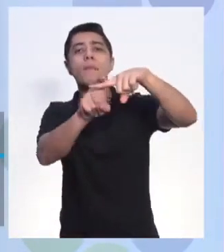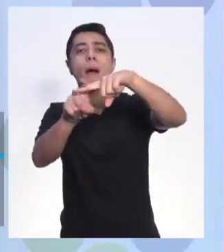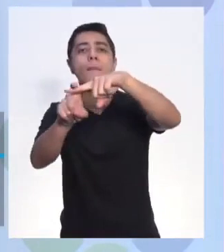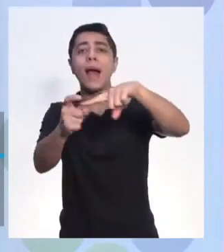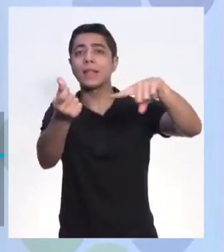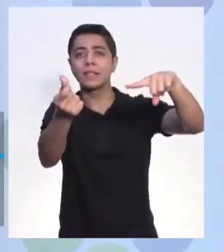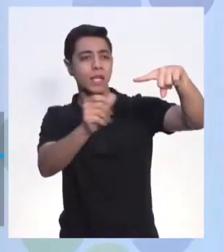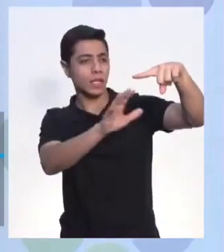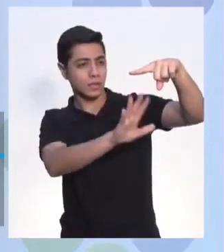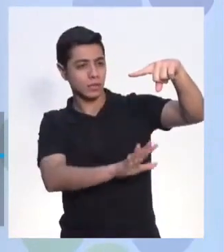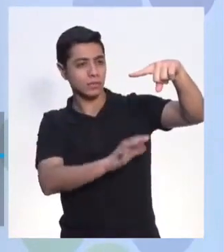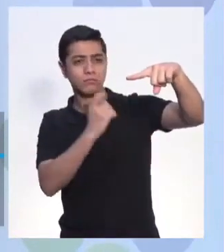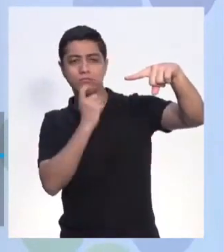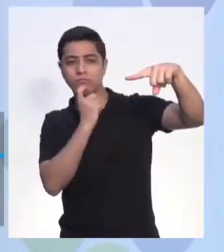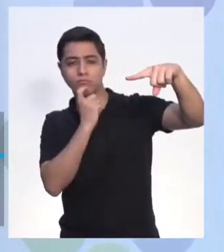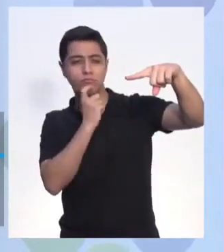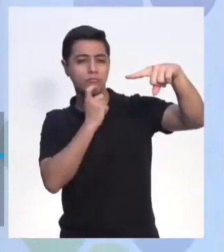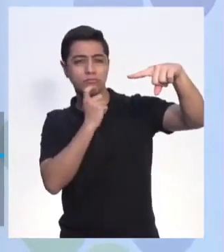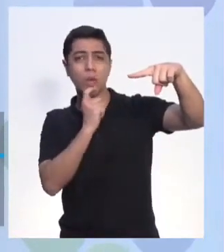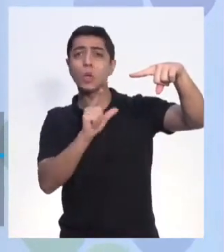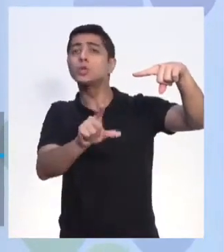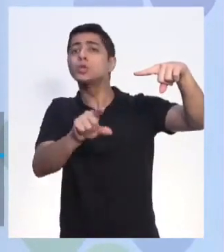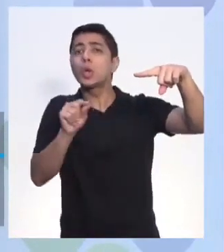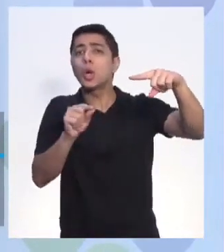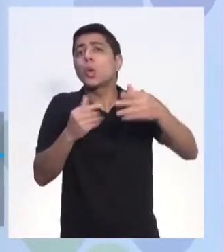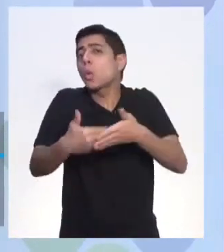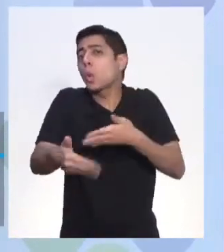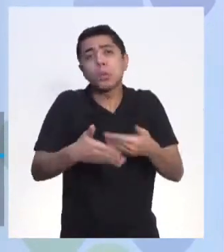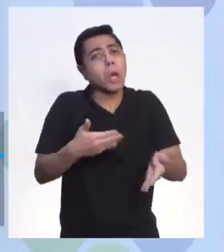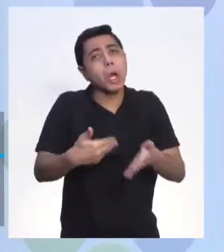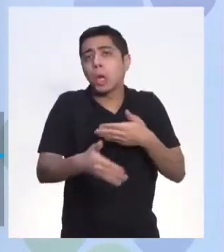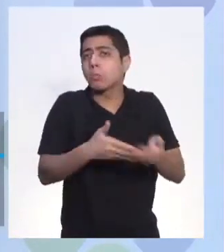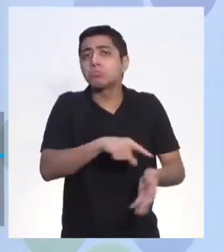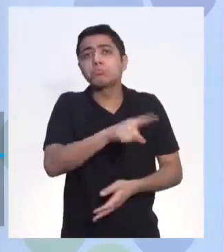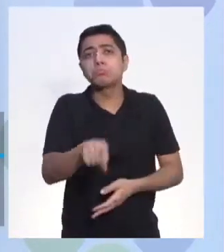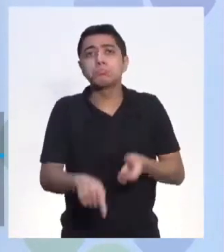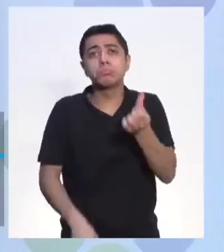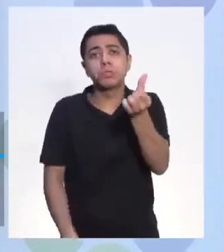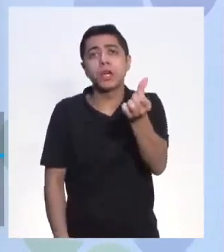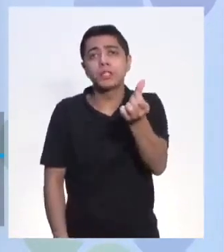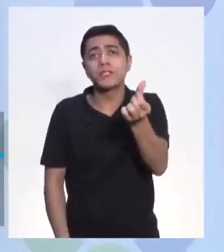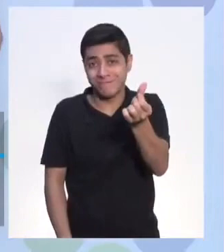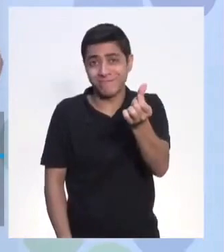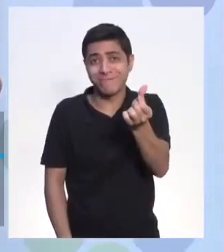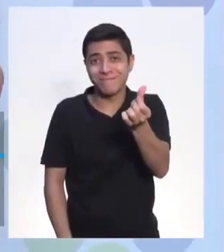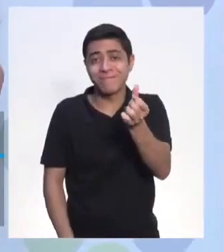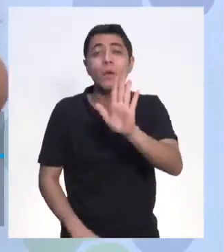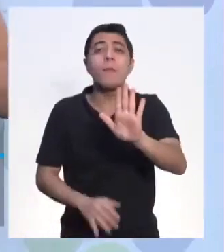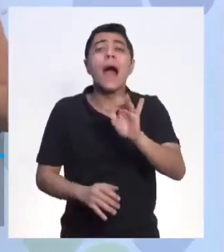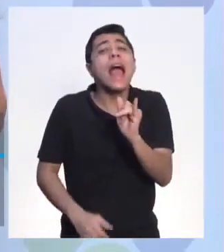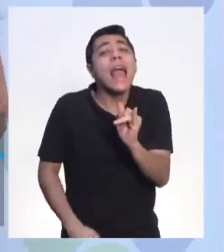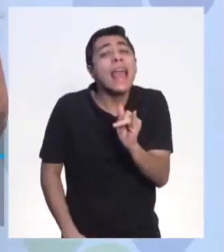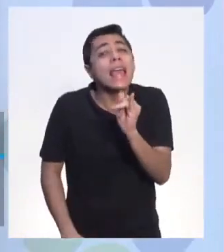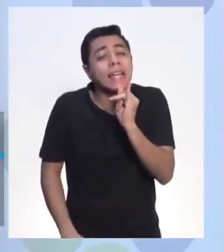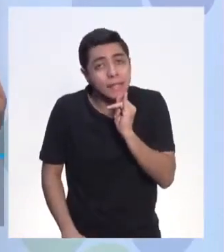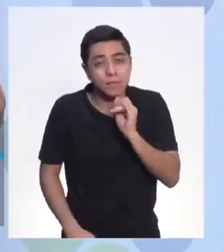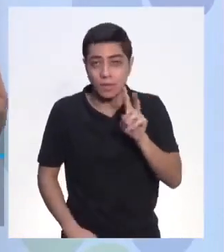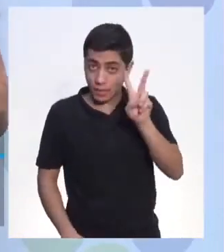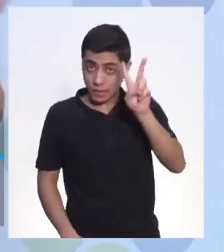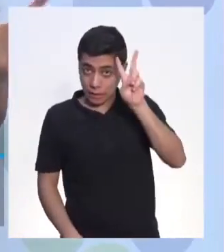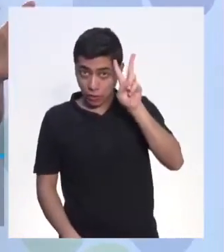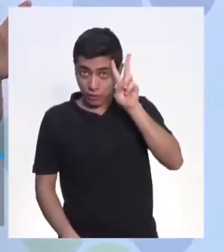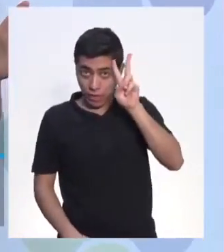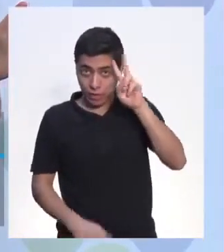6 opções na segunda-feira. Bom, mas imagina que ela escolheu o primeiro.